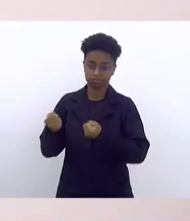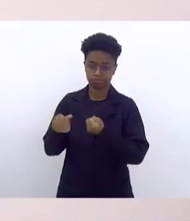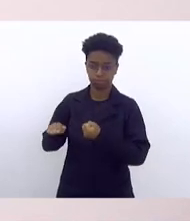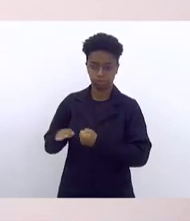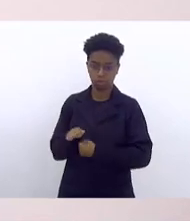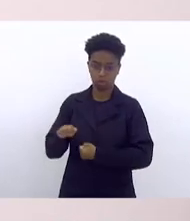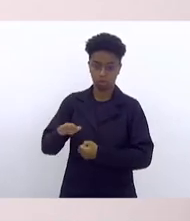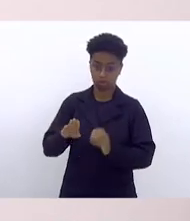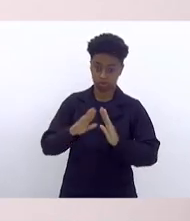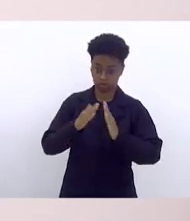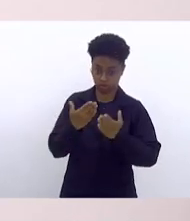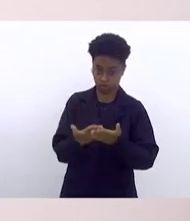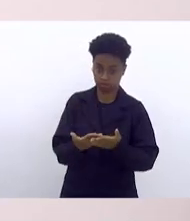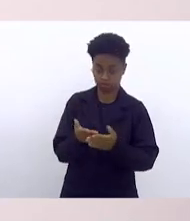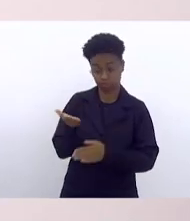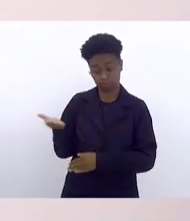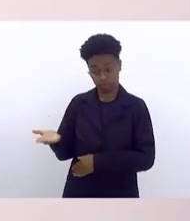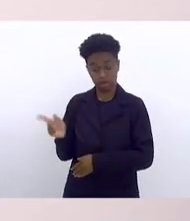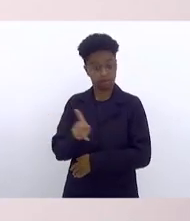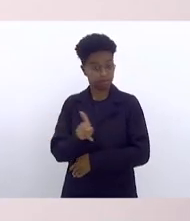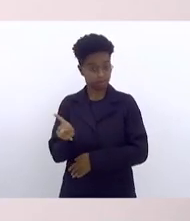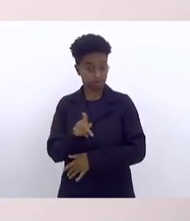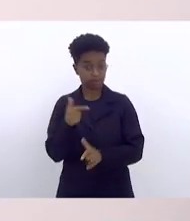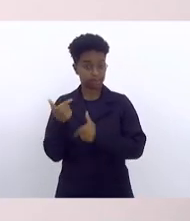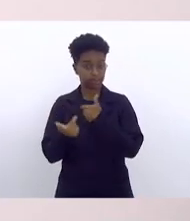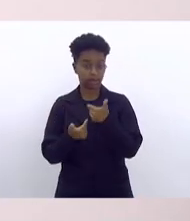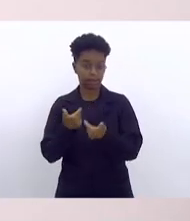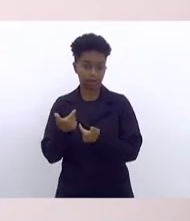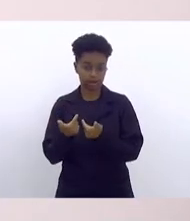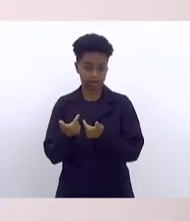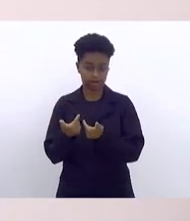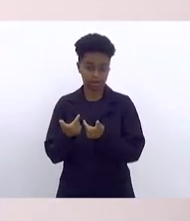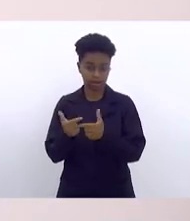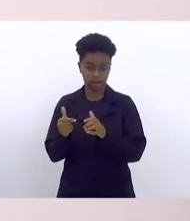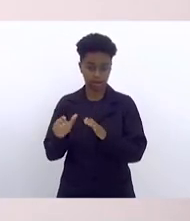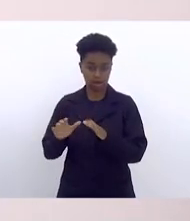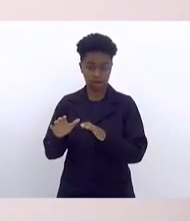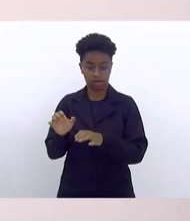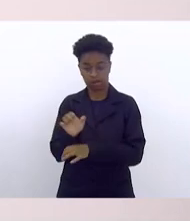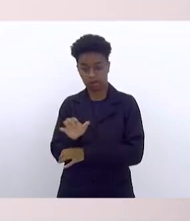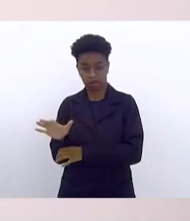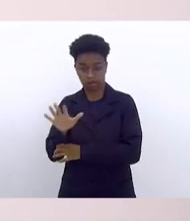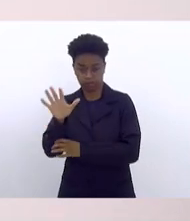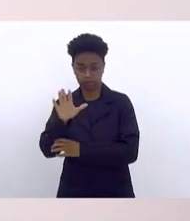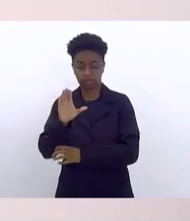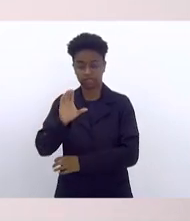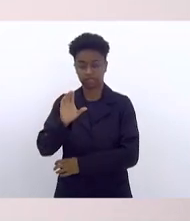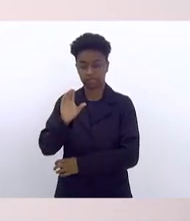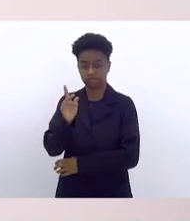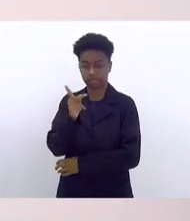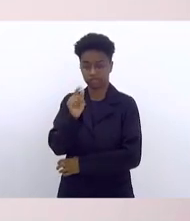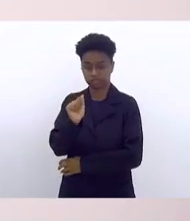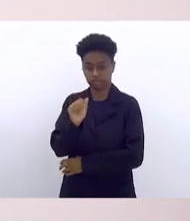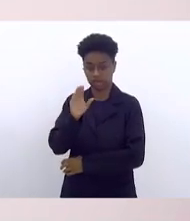digamos que essa profissional trabalhe na comunidade é da Chacrinha que fica lá na Praça Seca